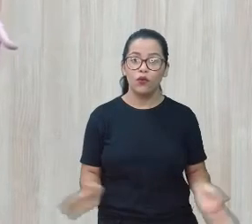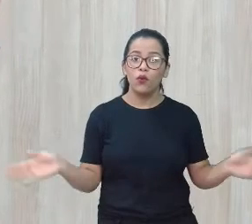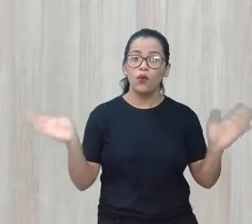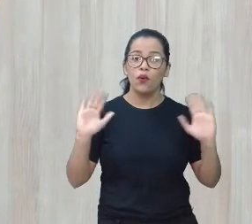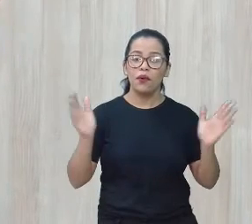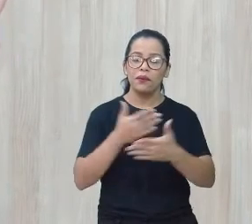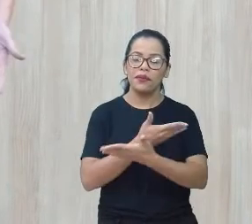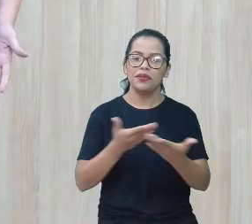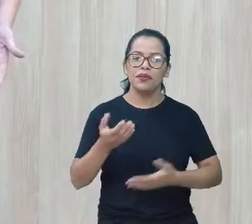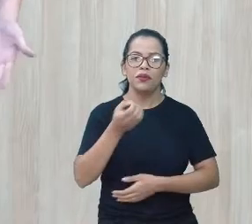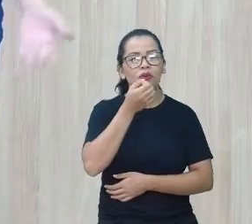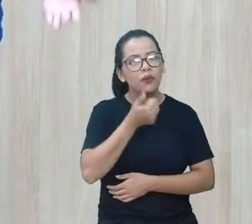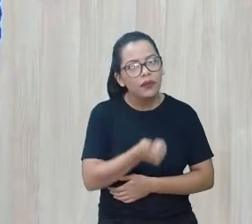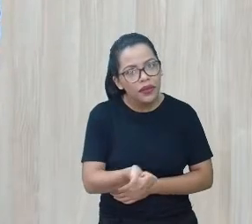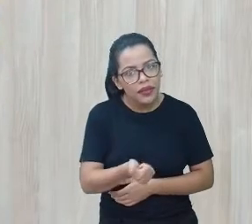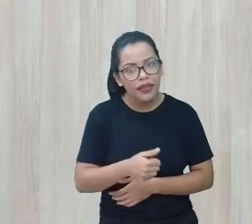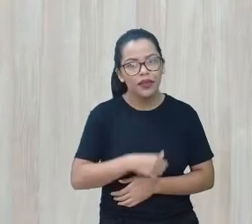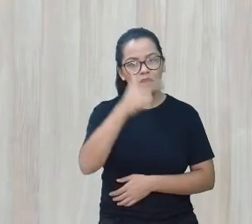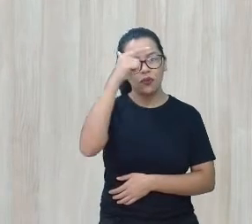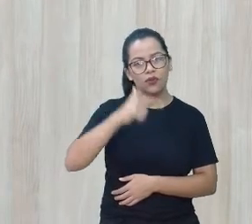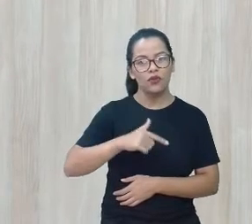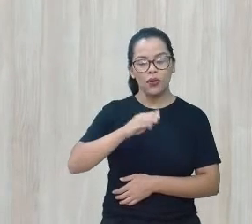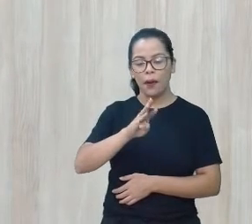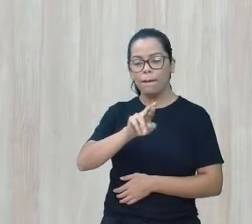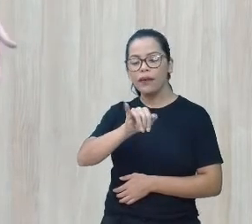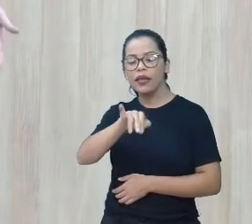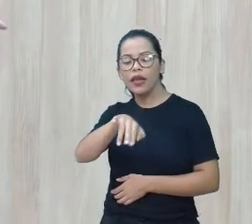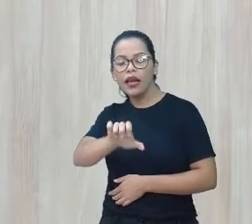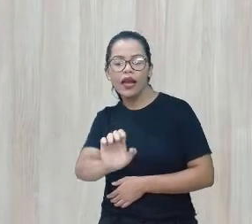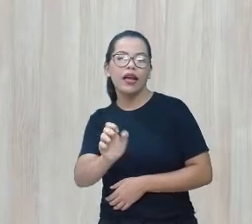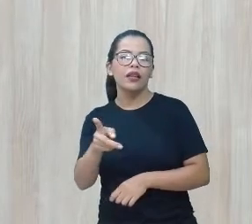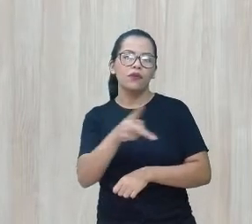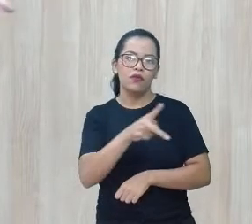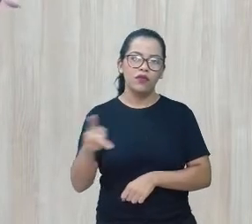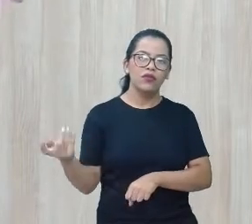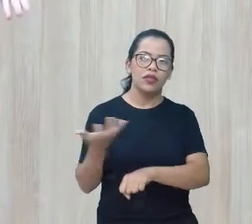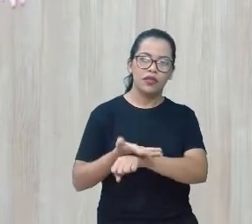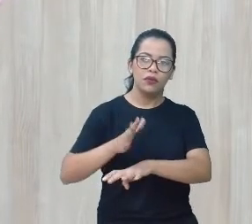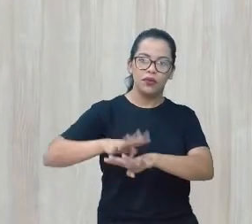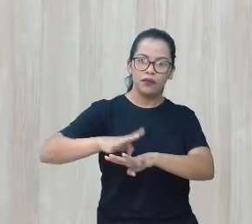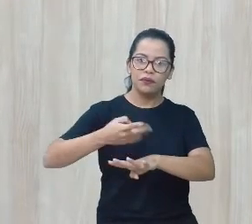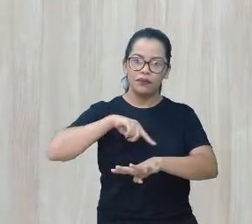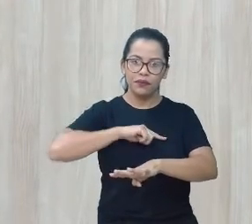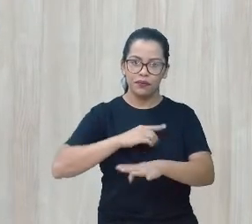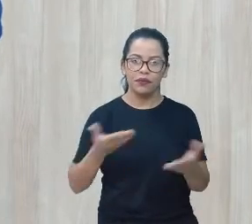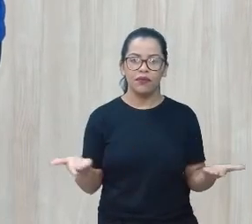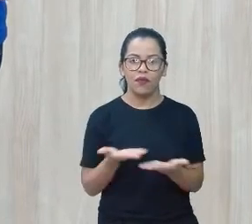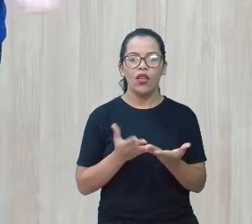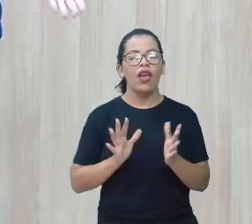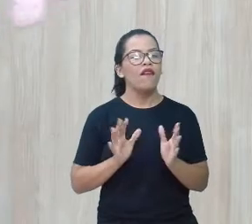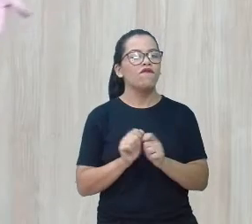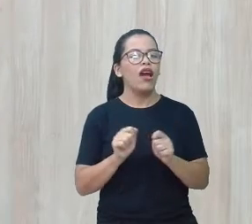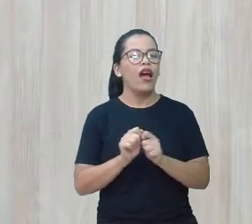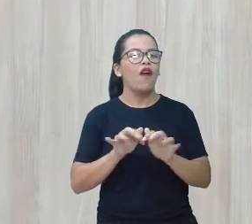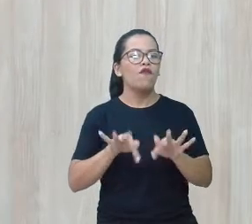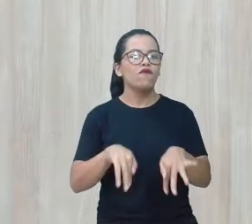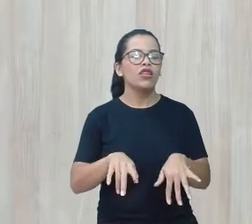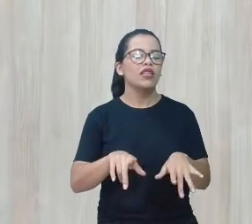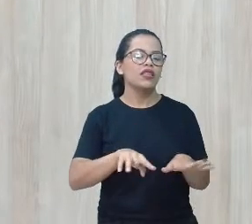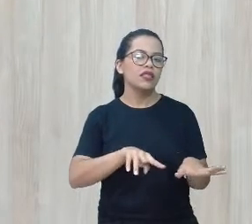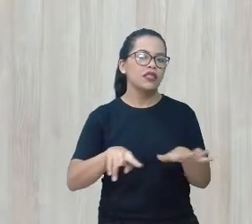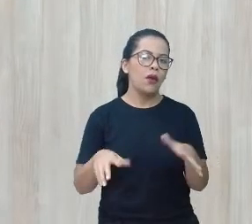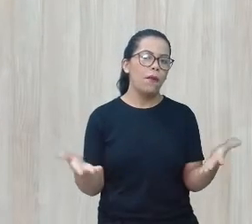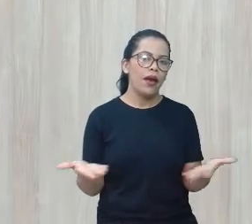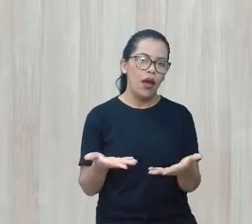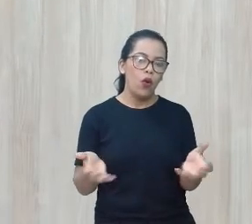Olá, pessoal, tudo bem? Eu me chamo Briane Mourão, sou professora de matemática e a gente está aqui, finalizando essa semana com aula para os